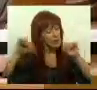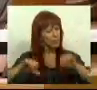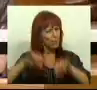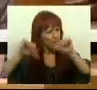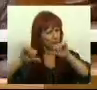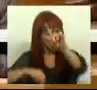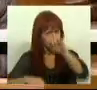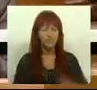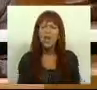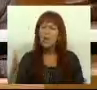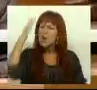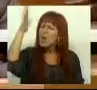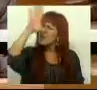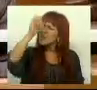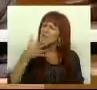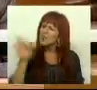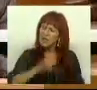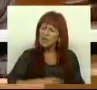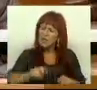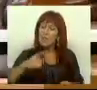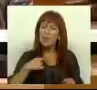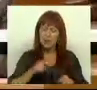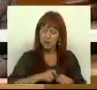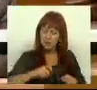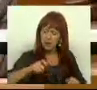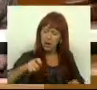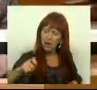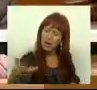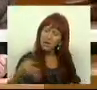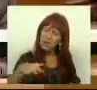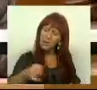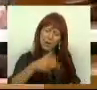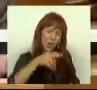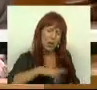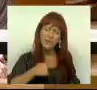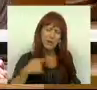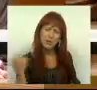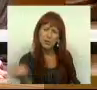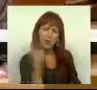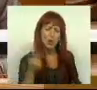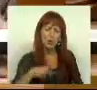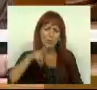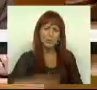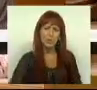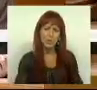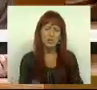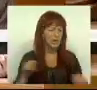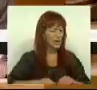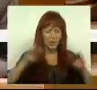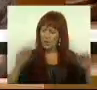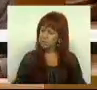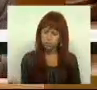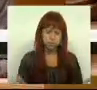más razões. Parece-nos que o Governo quer mais tempo para prolongar mais uma situação dramática em que colocou o país sem